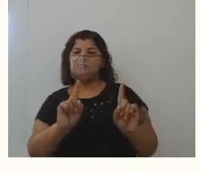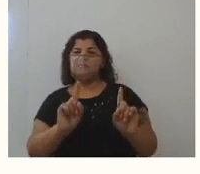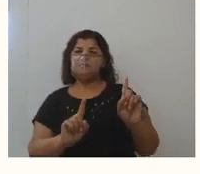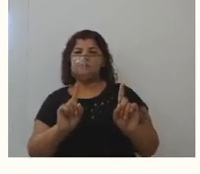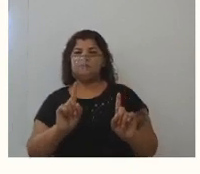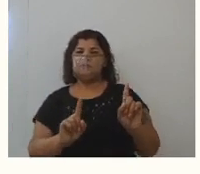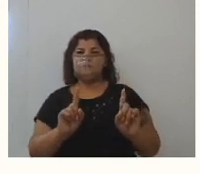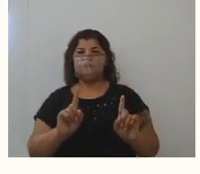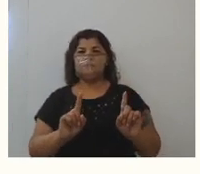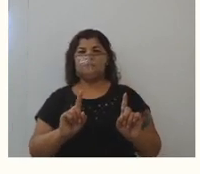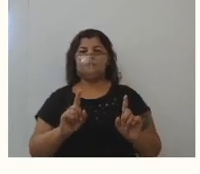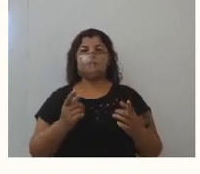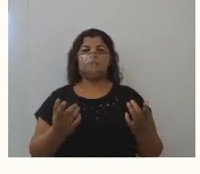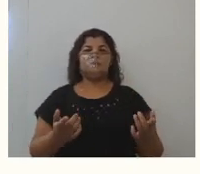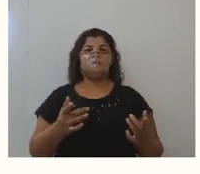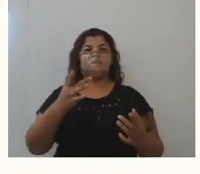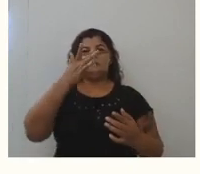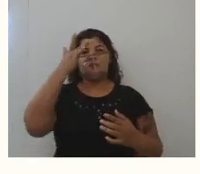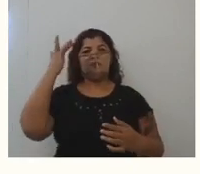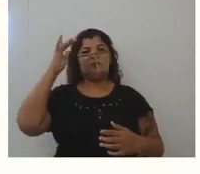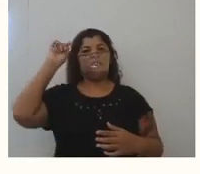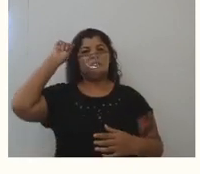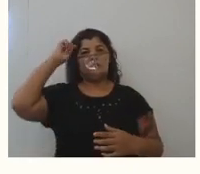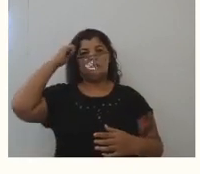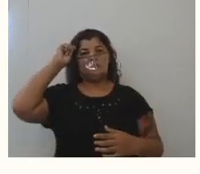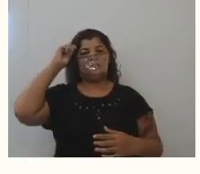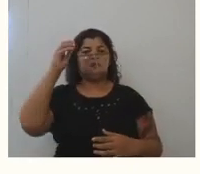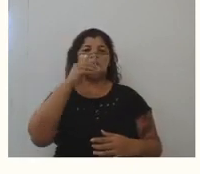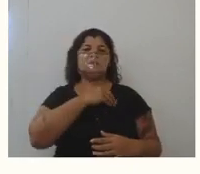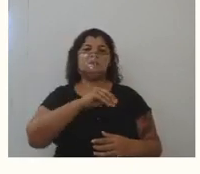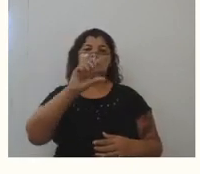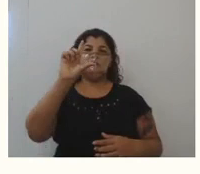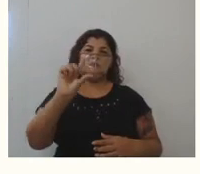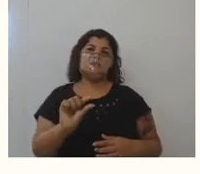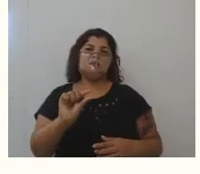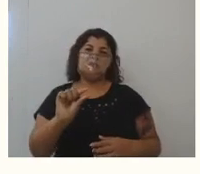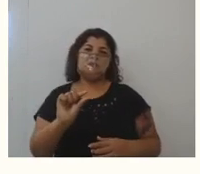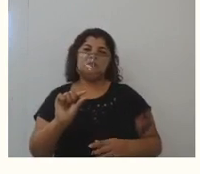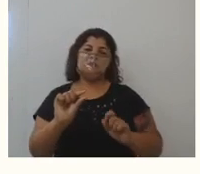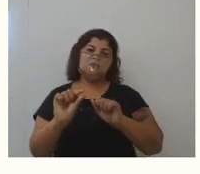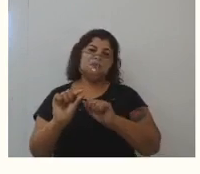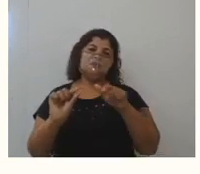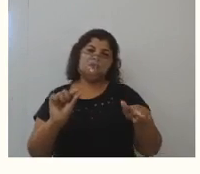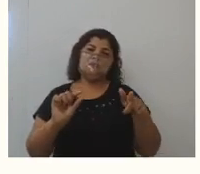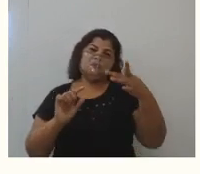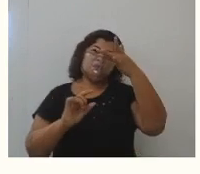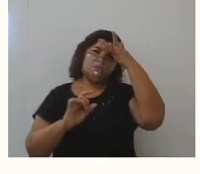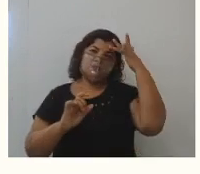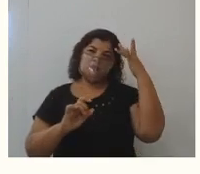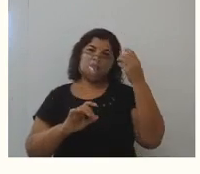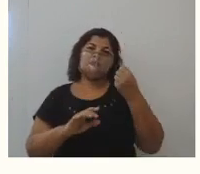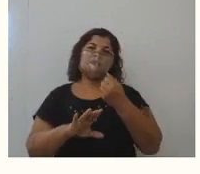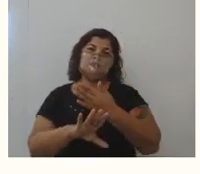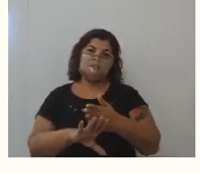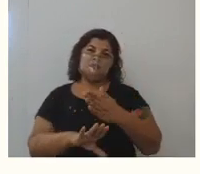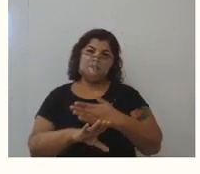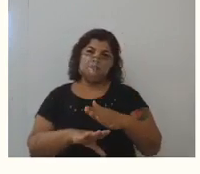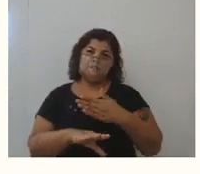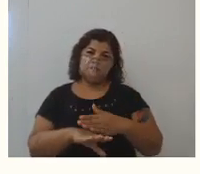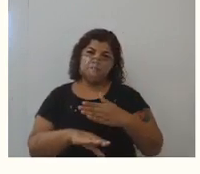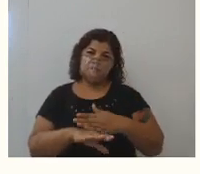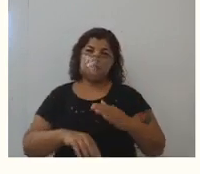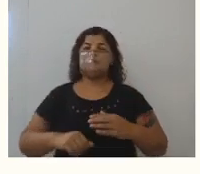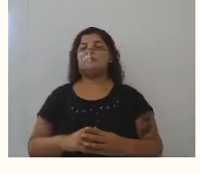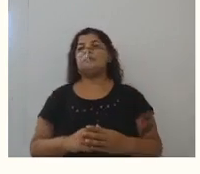os negros, as pessoas negras, estão recebendo menos da metade do que as pessoas brancas.